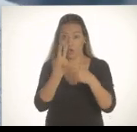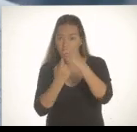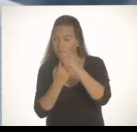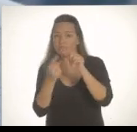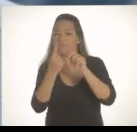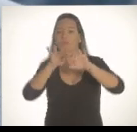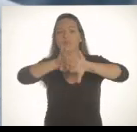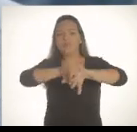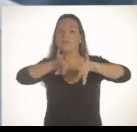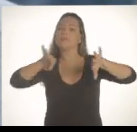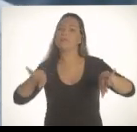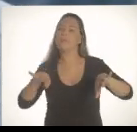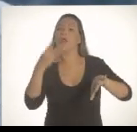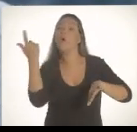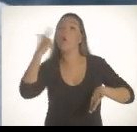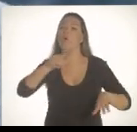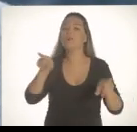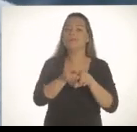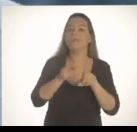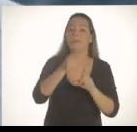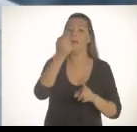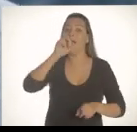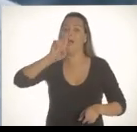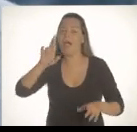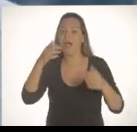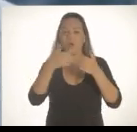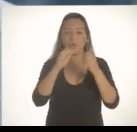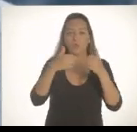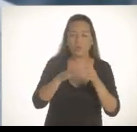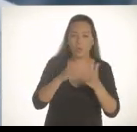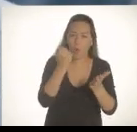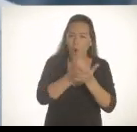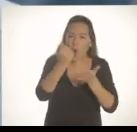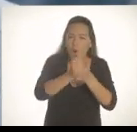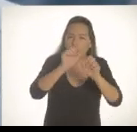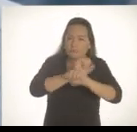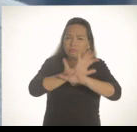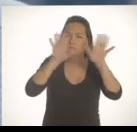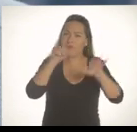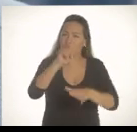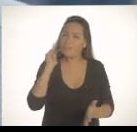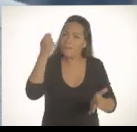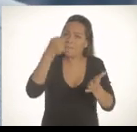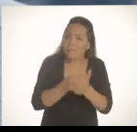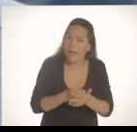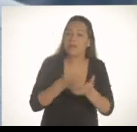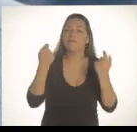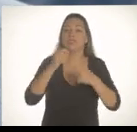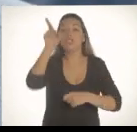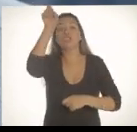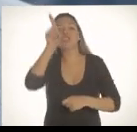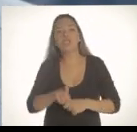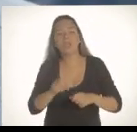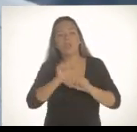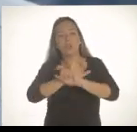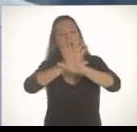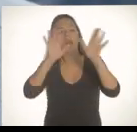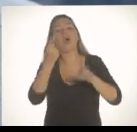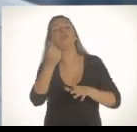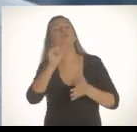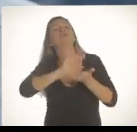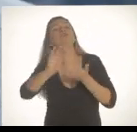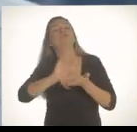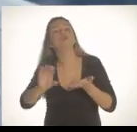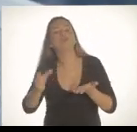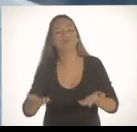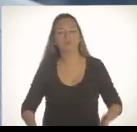motorista e trocador e garantir ar-condicionado nos ônibus. O contrato com as empresas vai ser transparente. Você paga pelos ônibus, então tem o